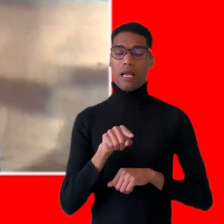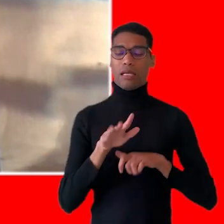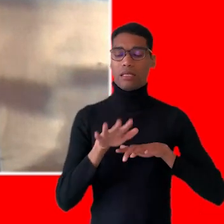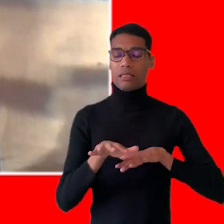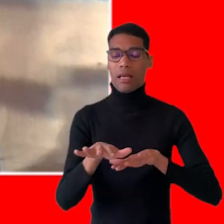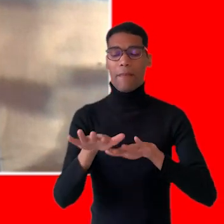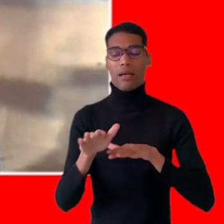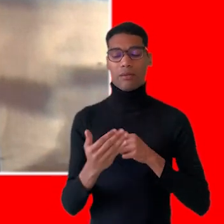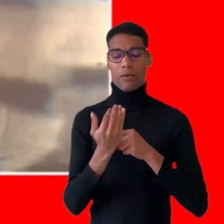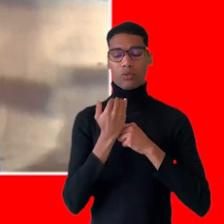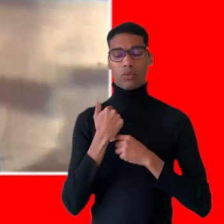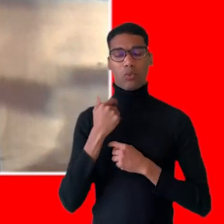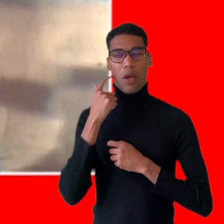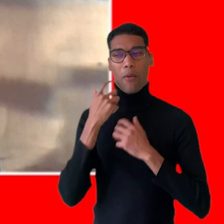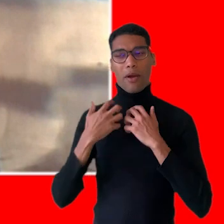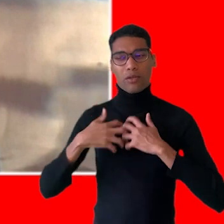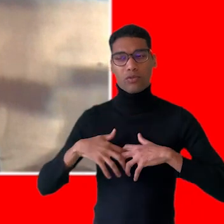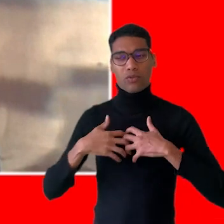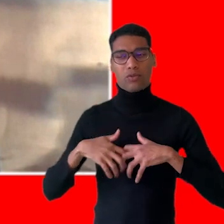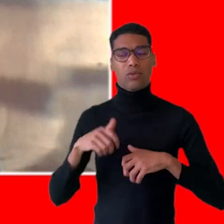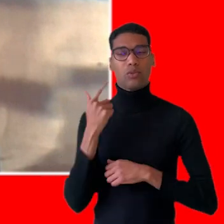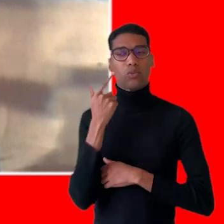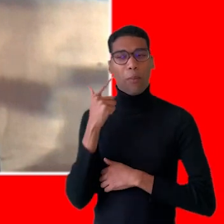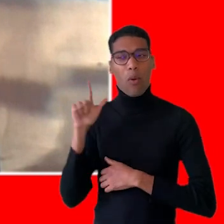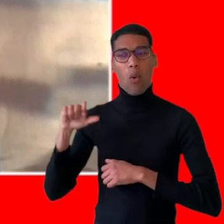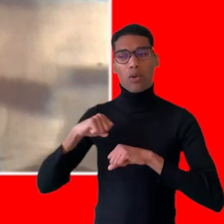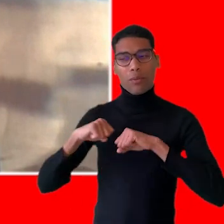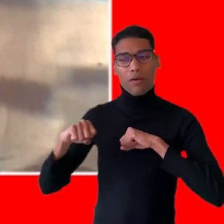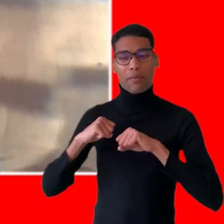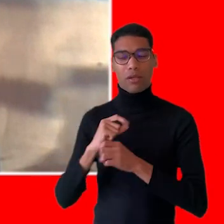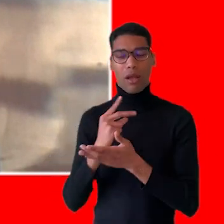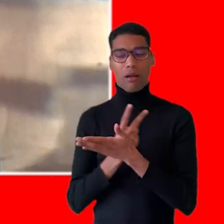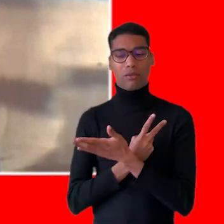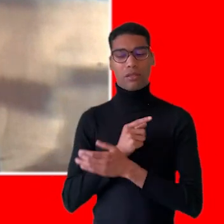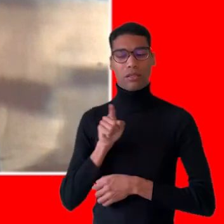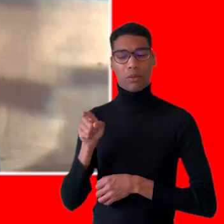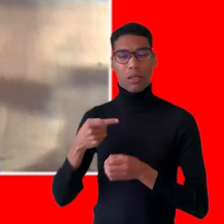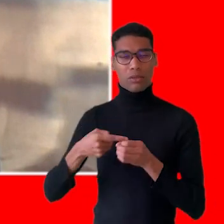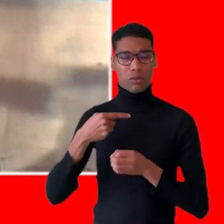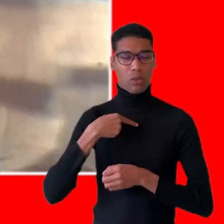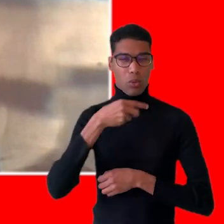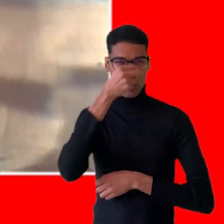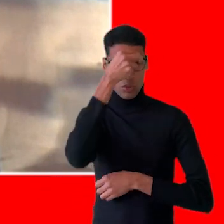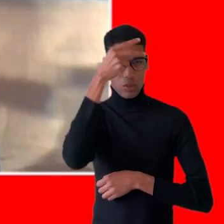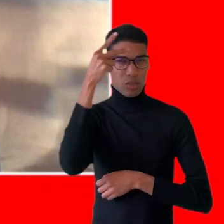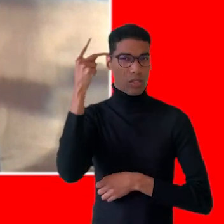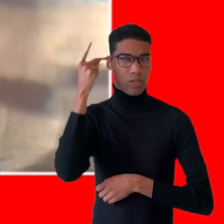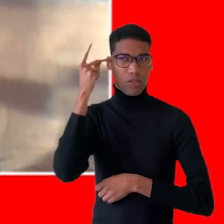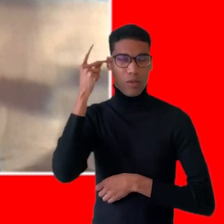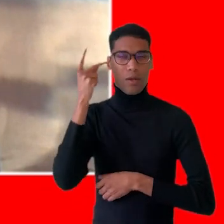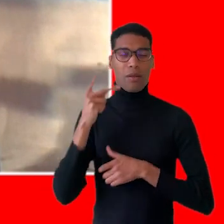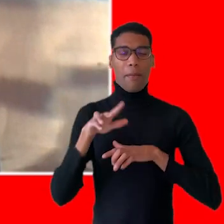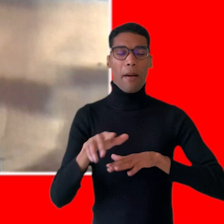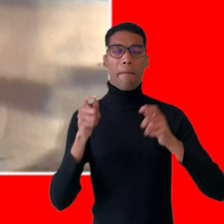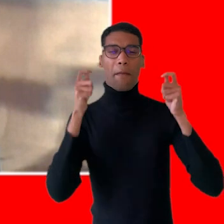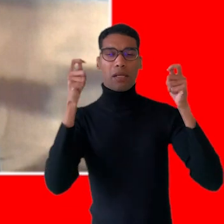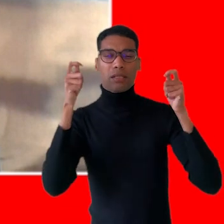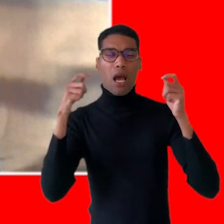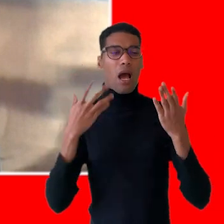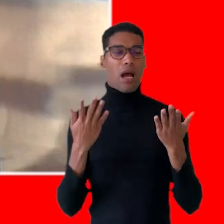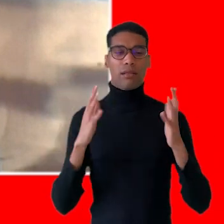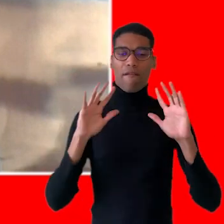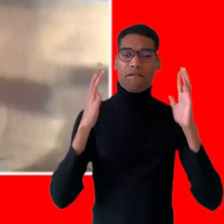me levaram a refletir sobre outras mobilizações que aconteciam na cidade de São Paulo, passeatas,